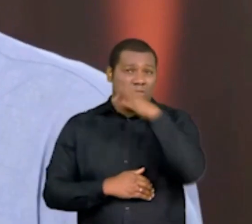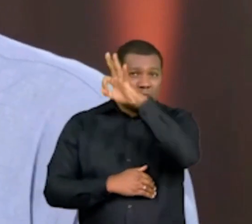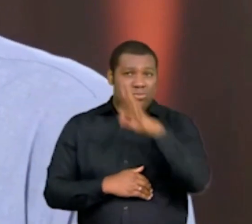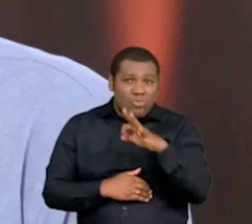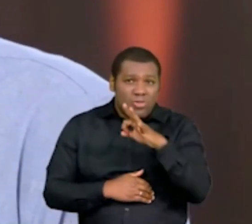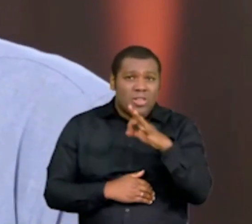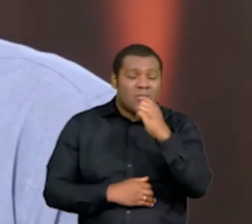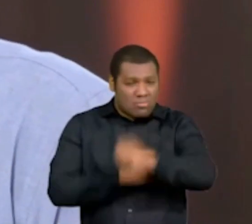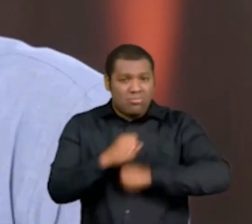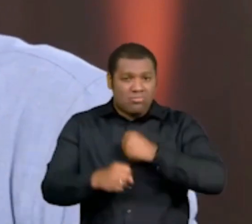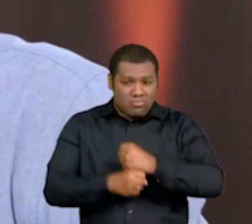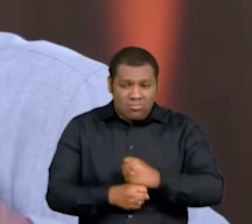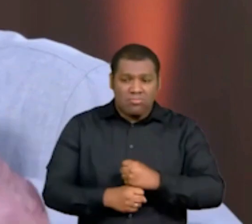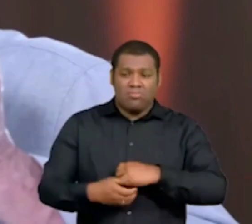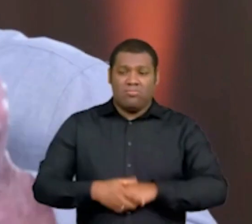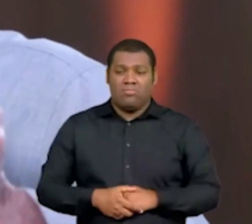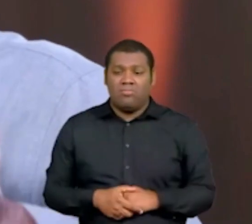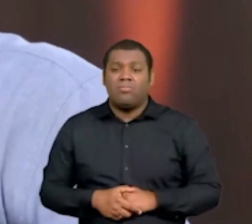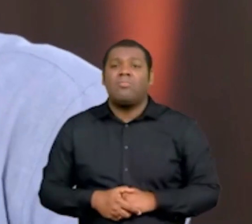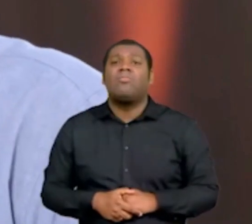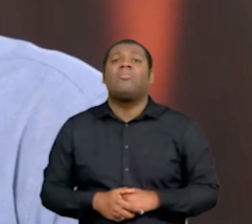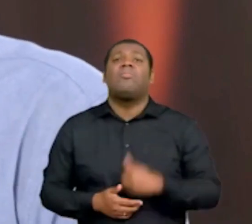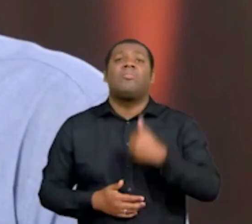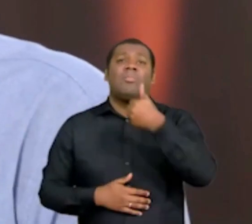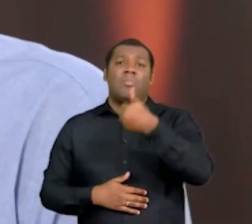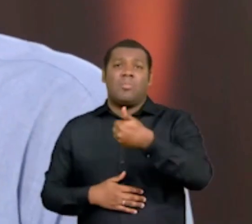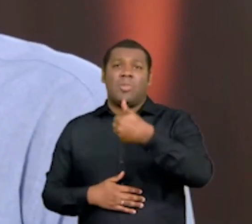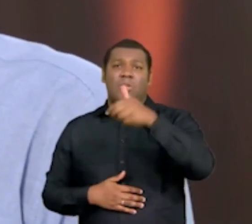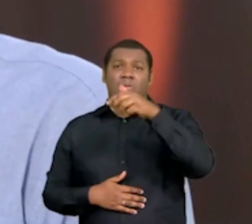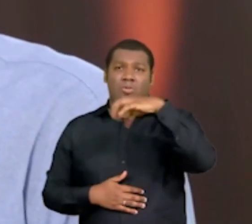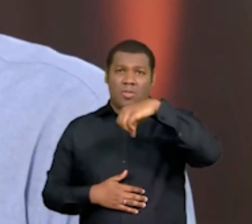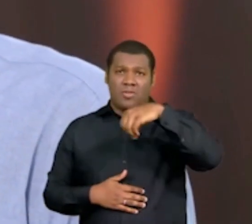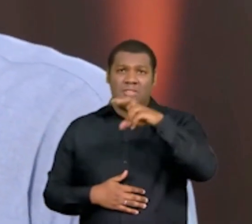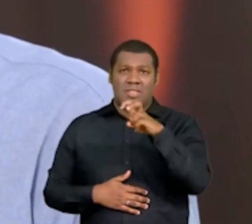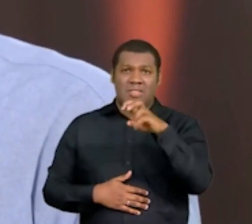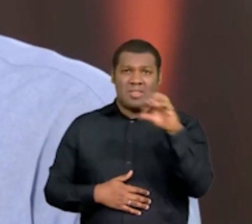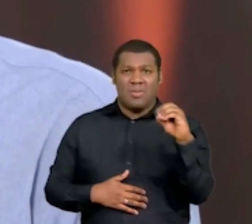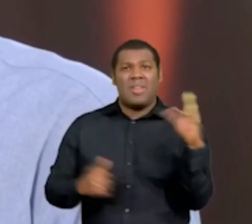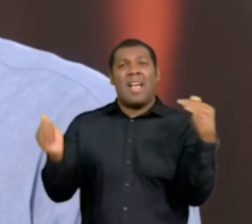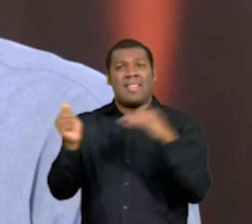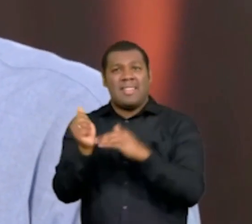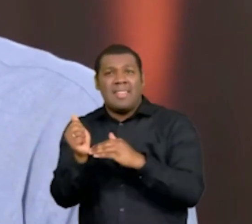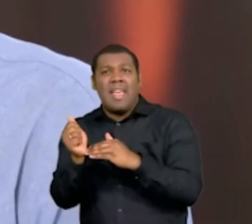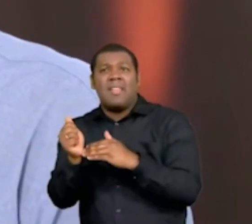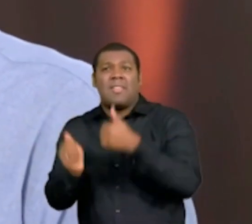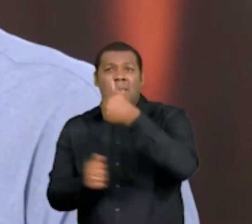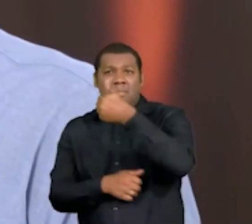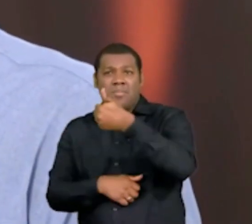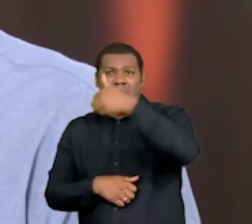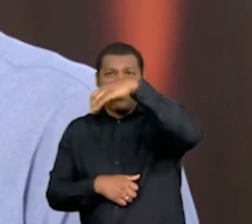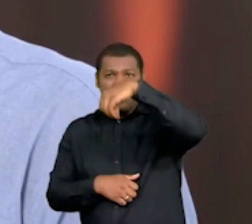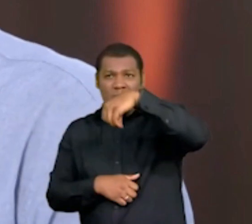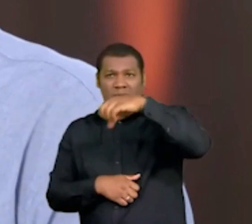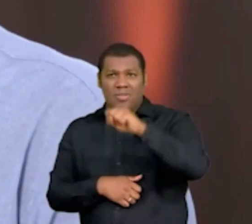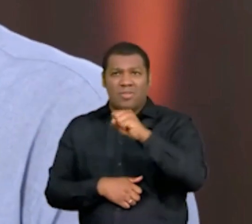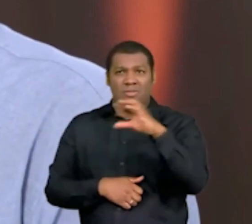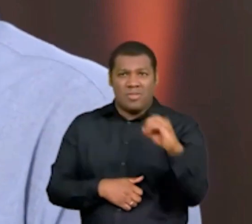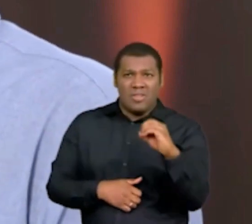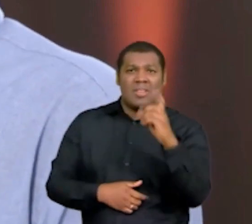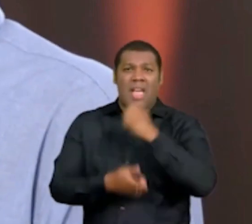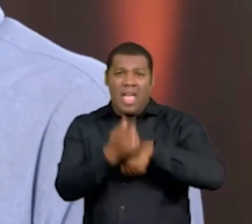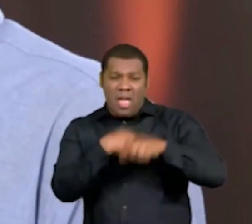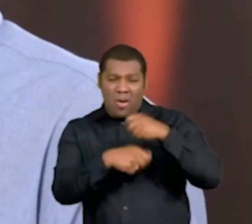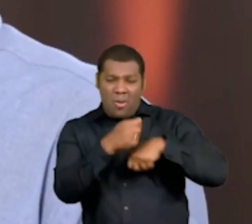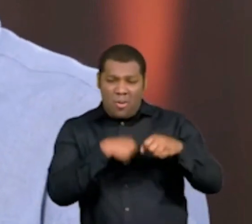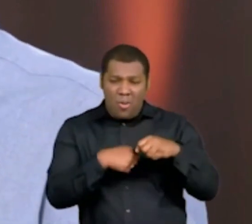Nós temos de 1950 a 1980 a economia brasileira cresceu em média 7 anos. Entretanto, o resultado